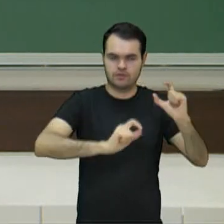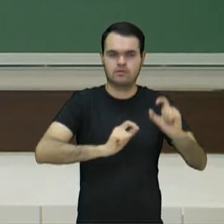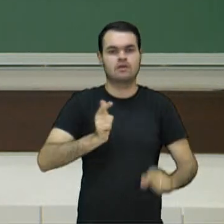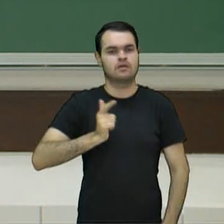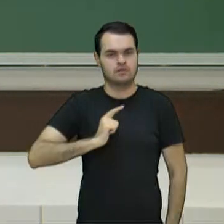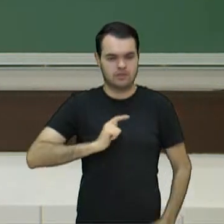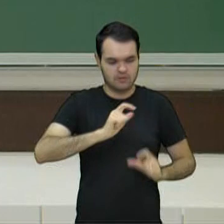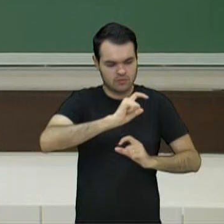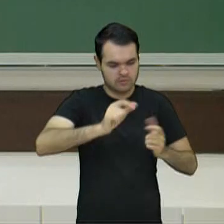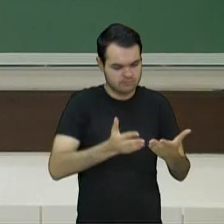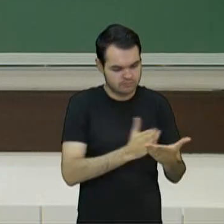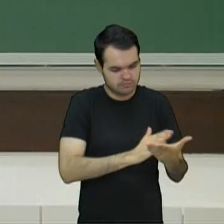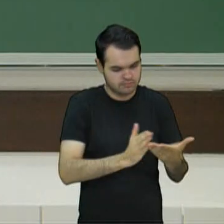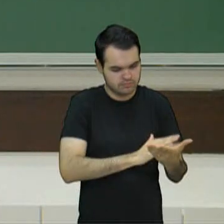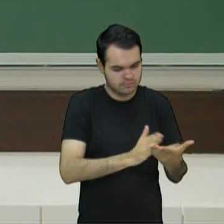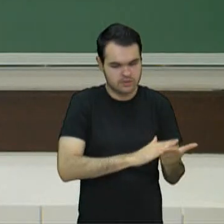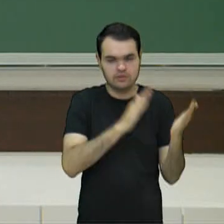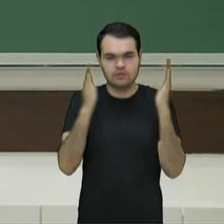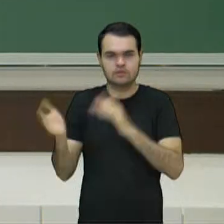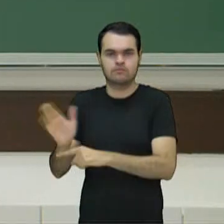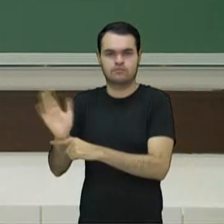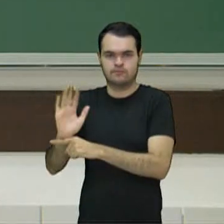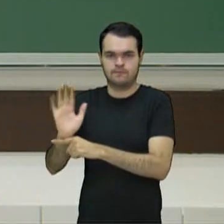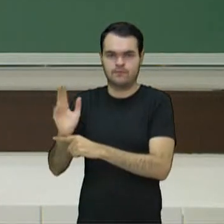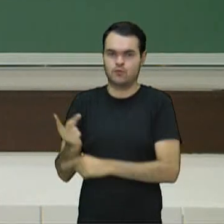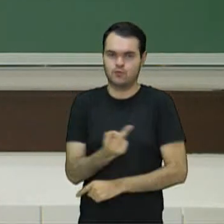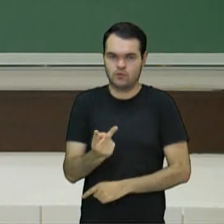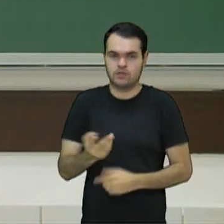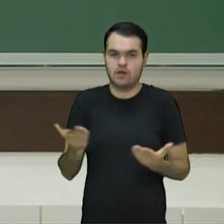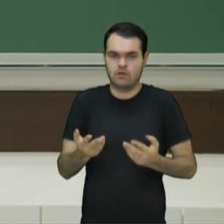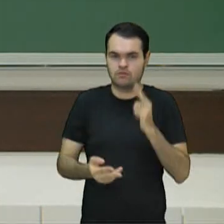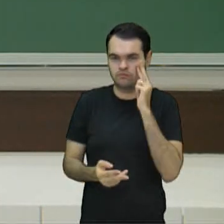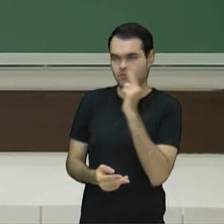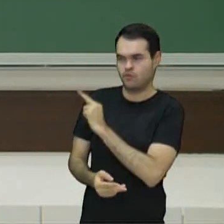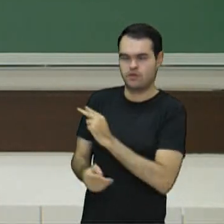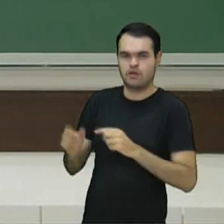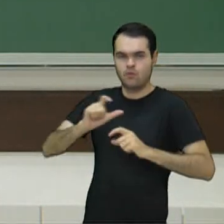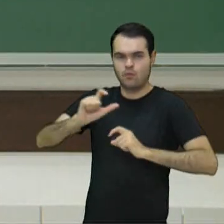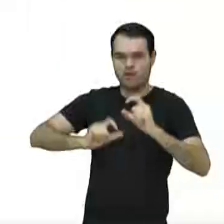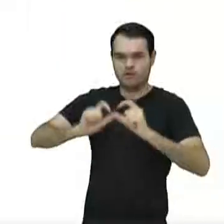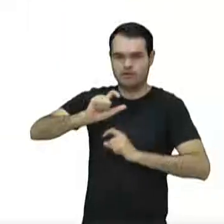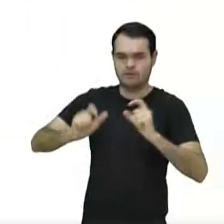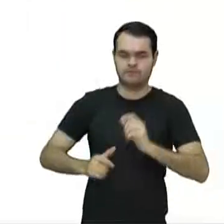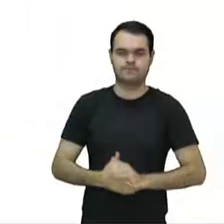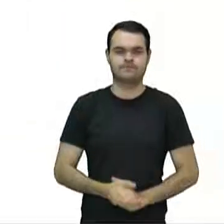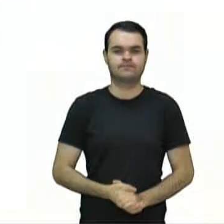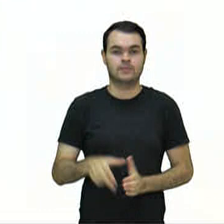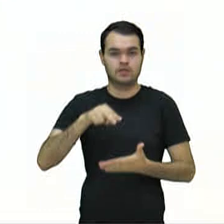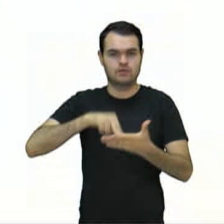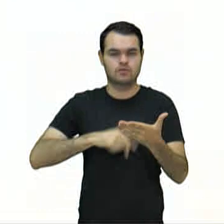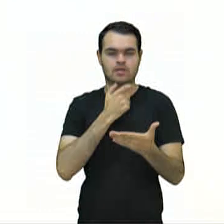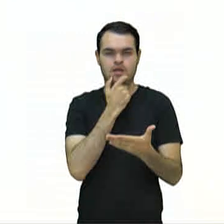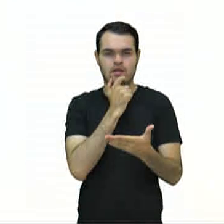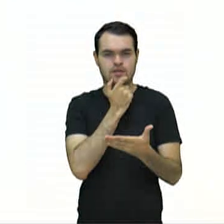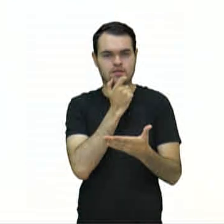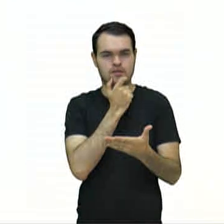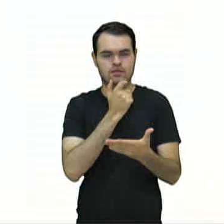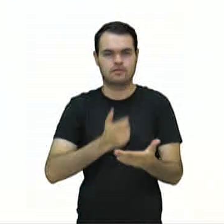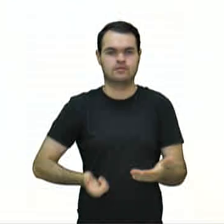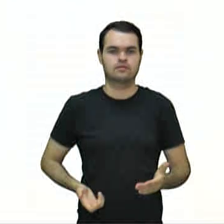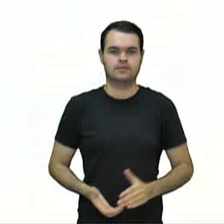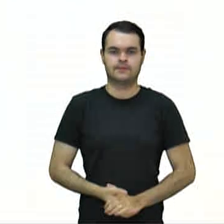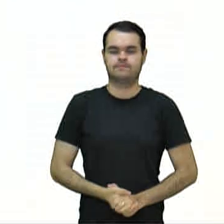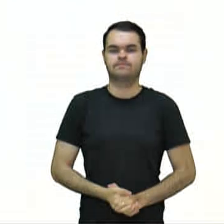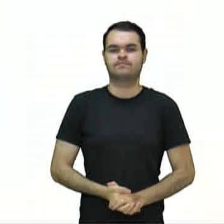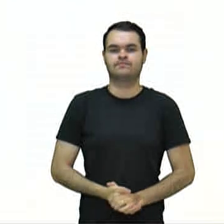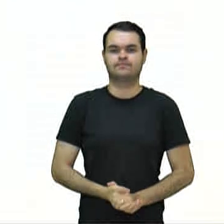temos o quadrinho, nós temos a parte televisionada. Então, vamos observar o quadrinho. Spider-Man was a fictional